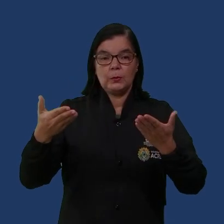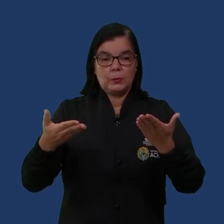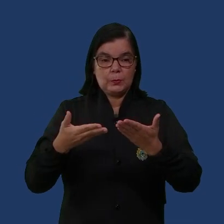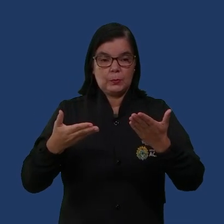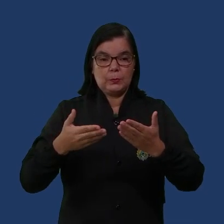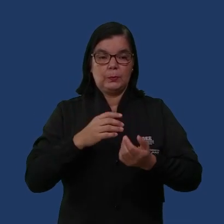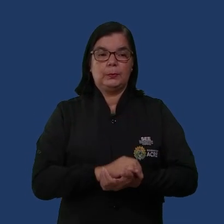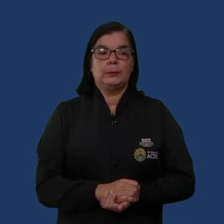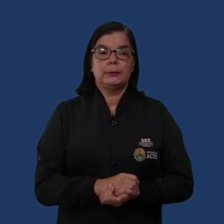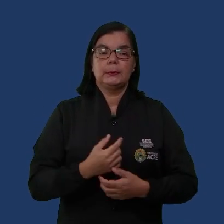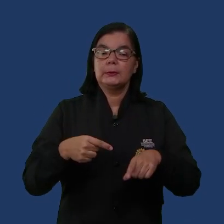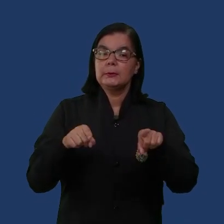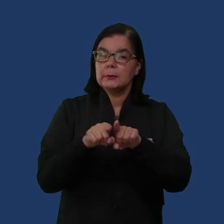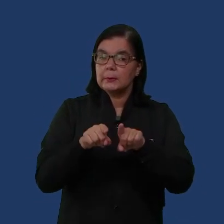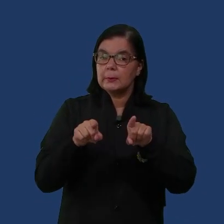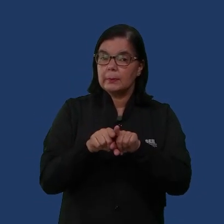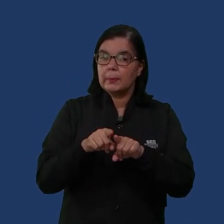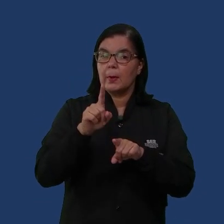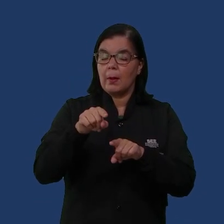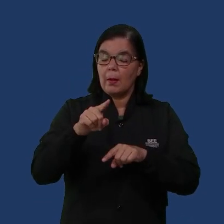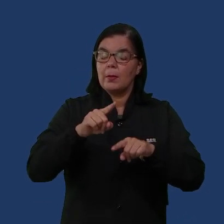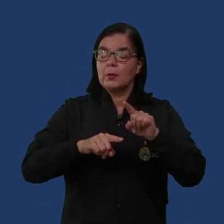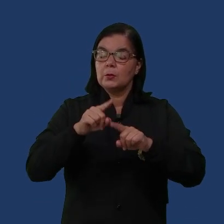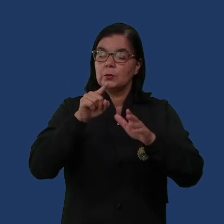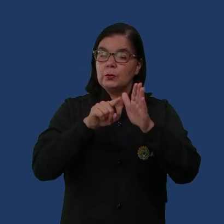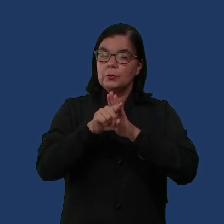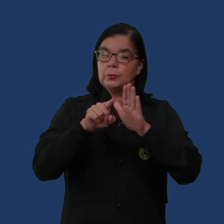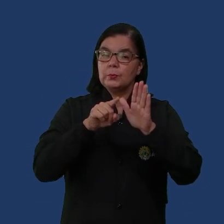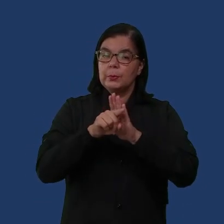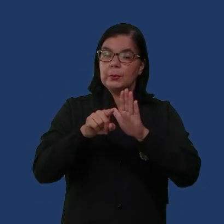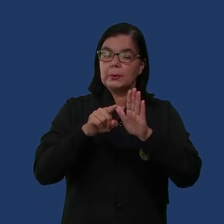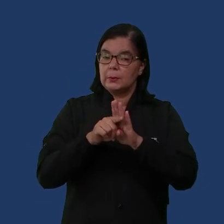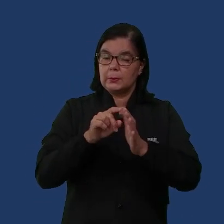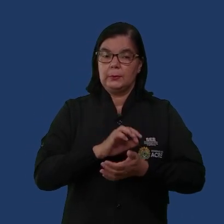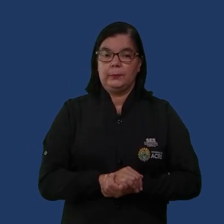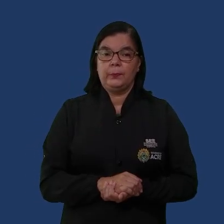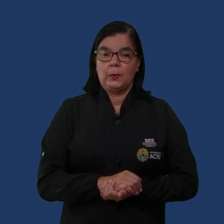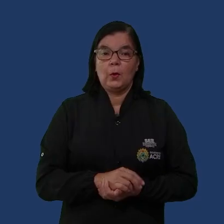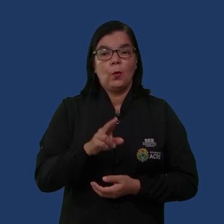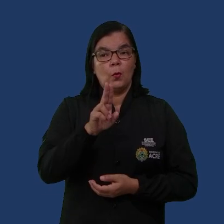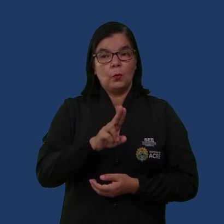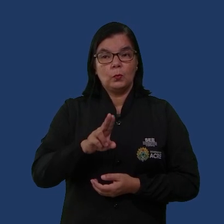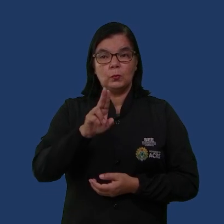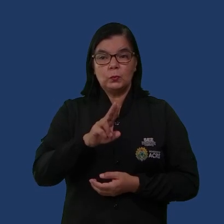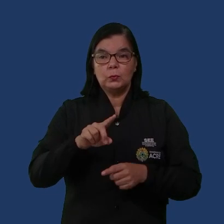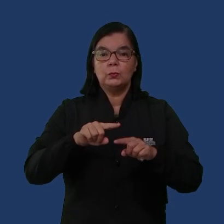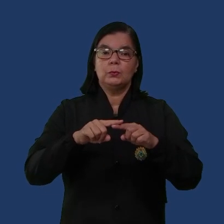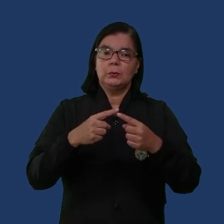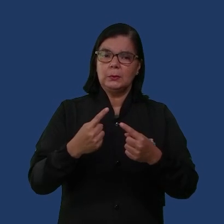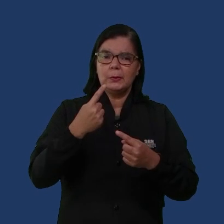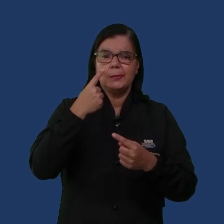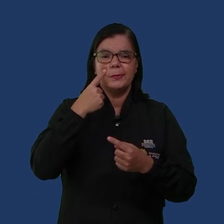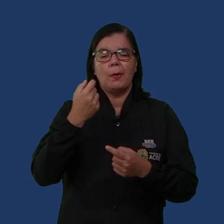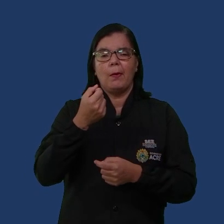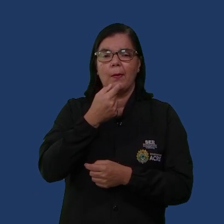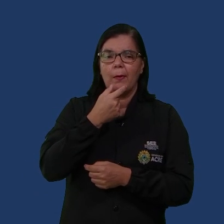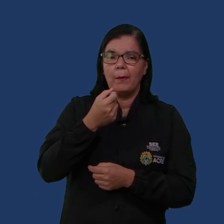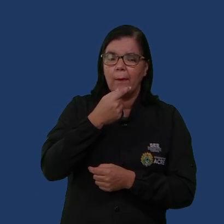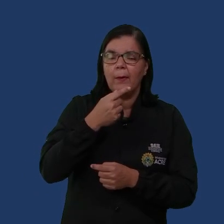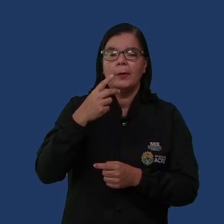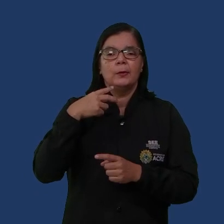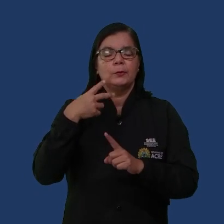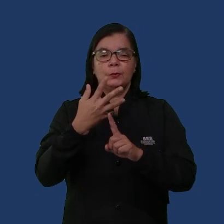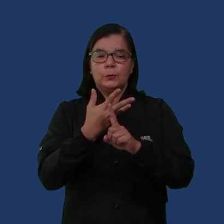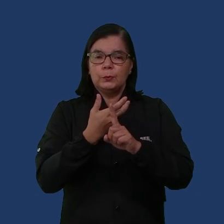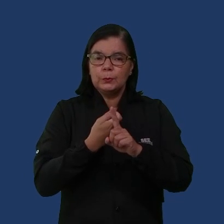atuais. Ela também é uma ferramenta de questionamento. Usa-se a paródia, né? Os